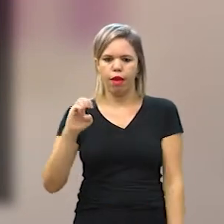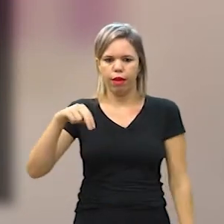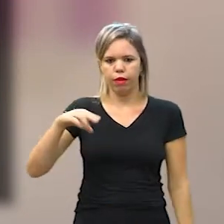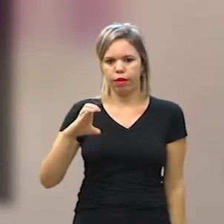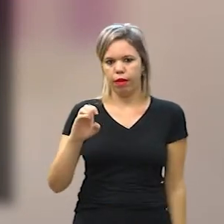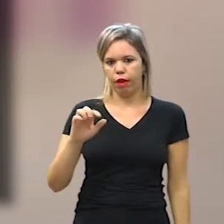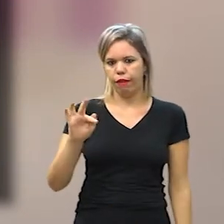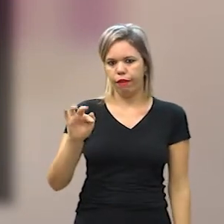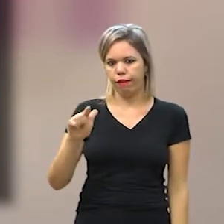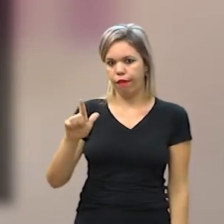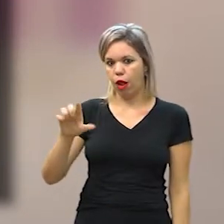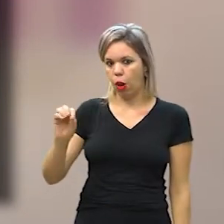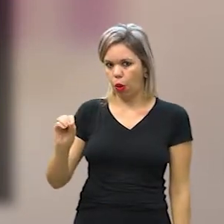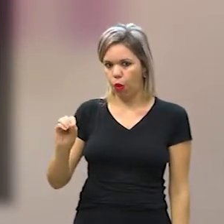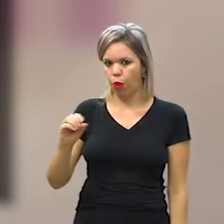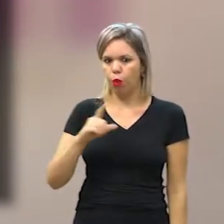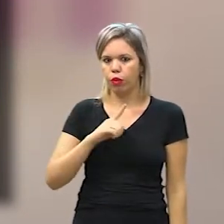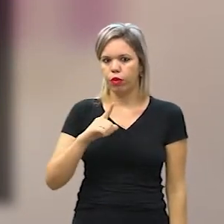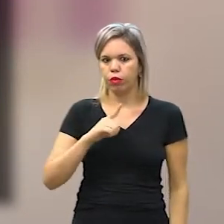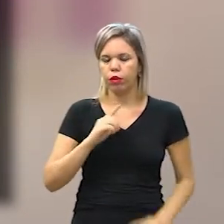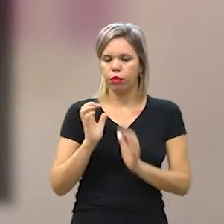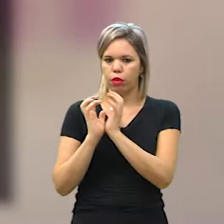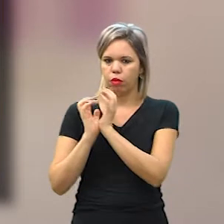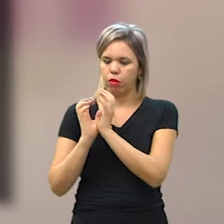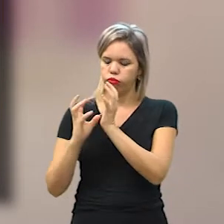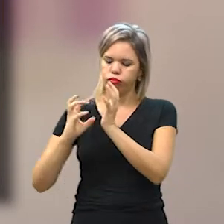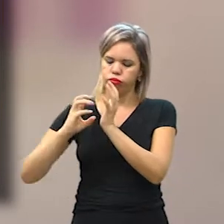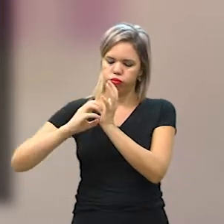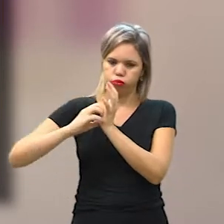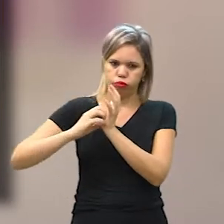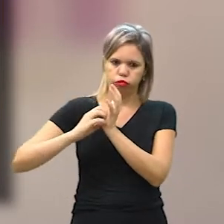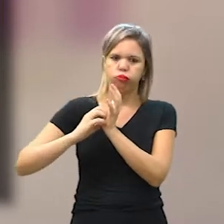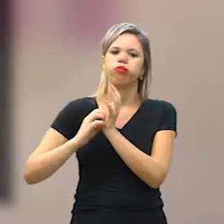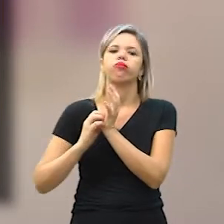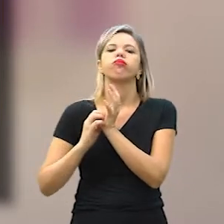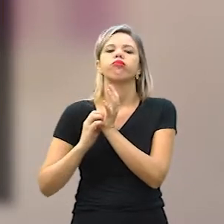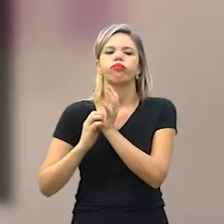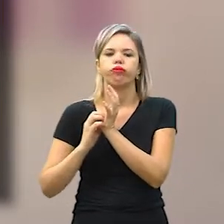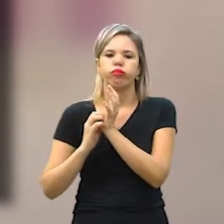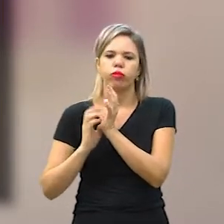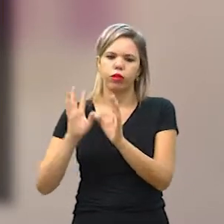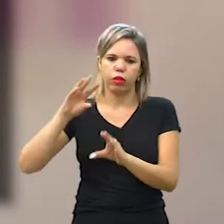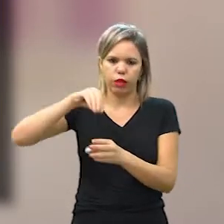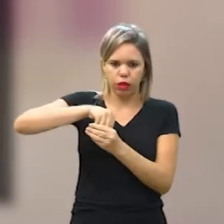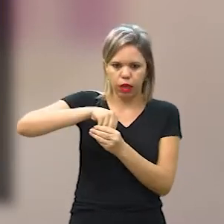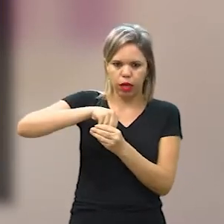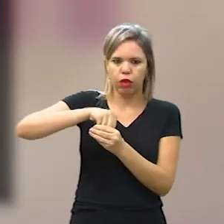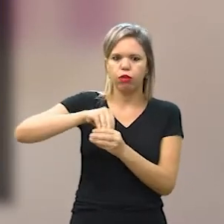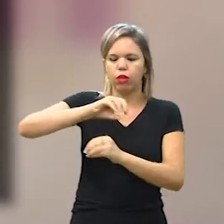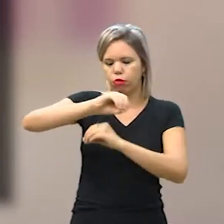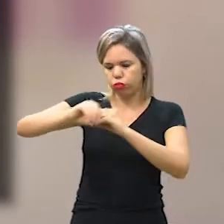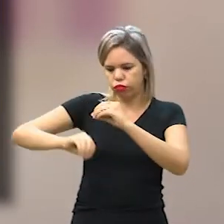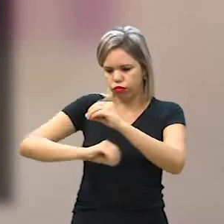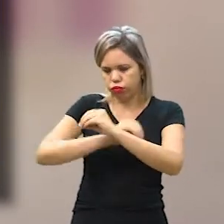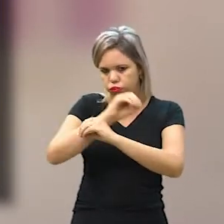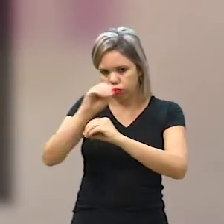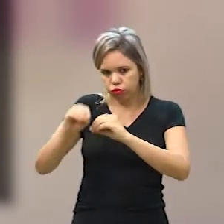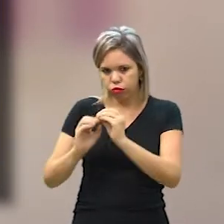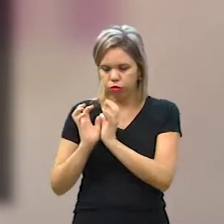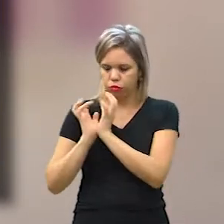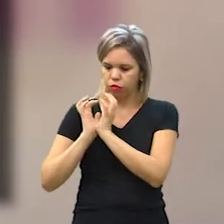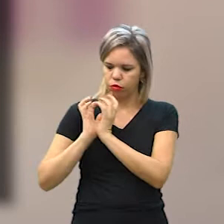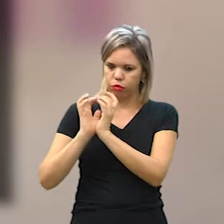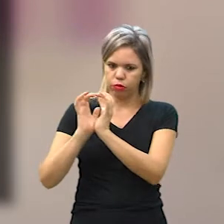as meningite, temos uma membrana que envolve todo esse conjunto de